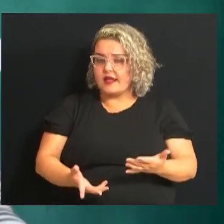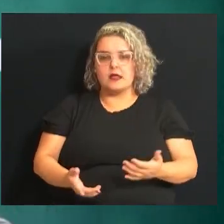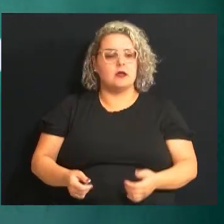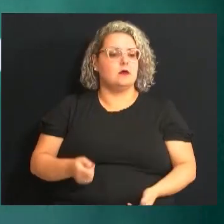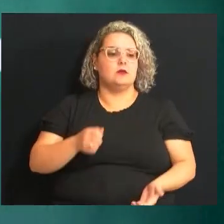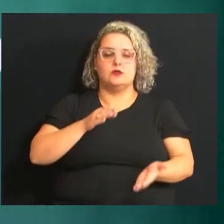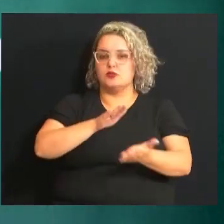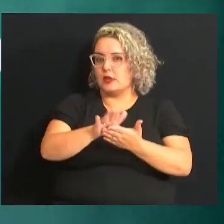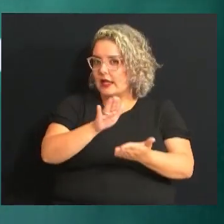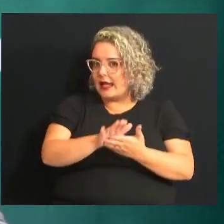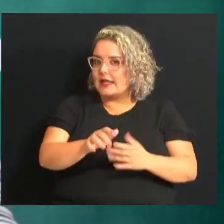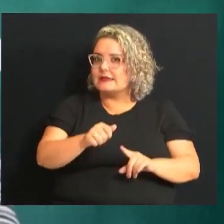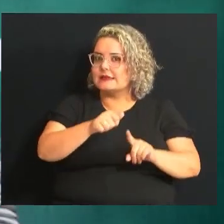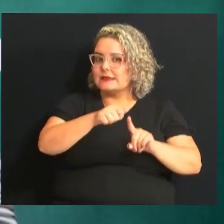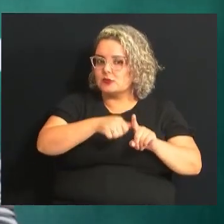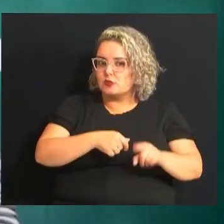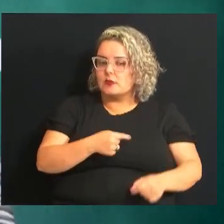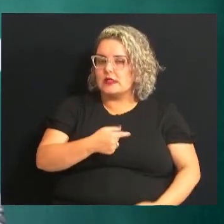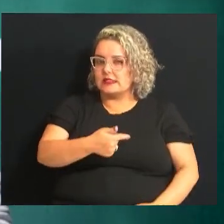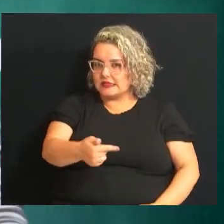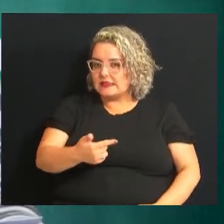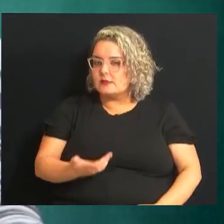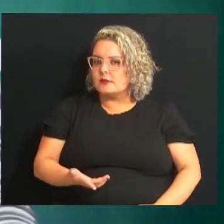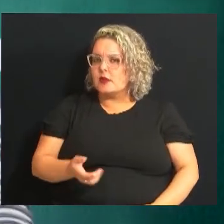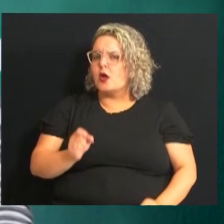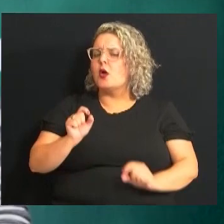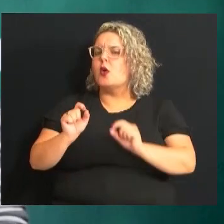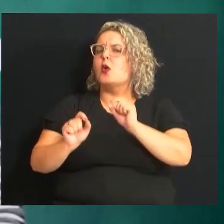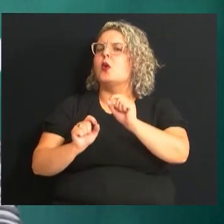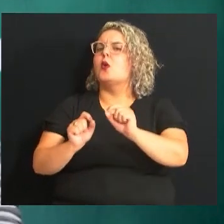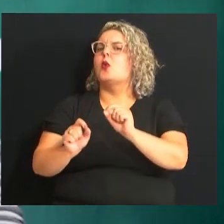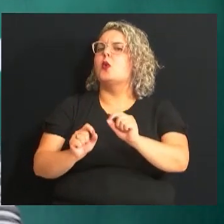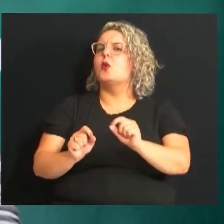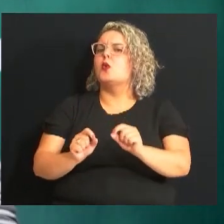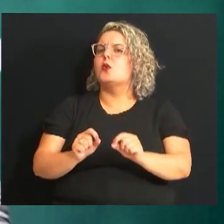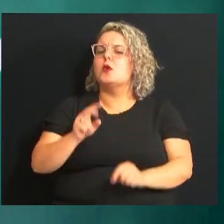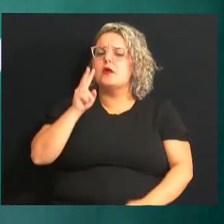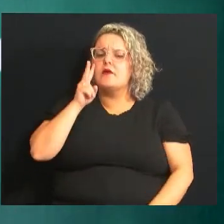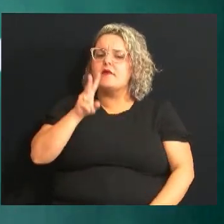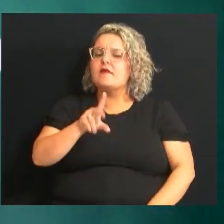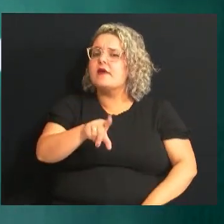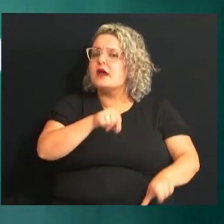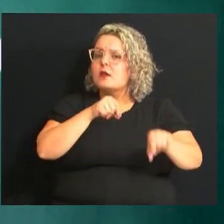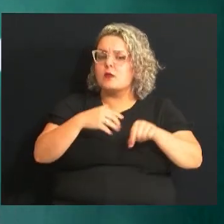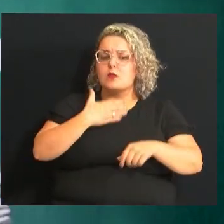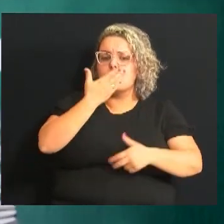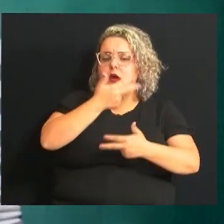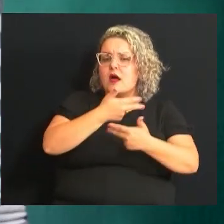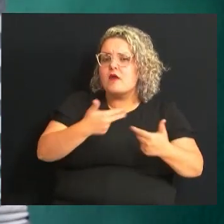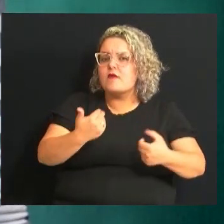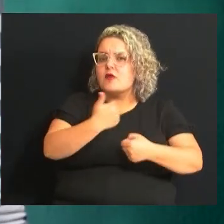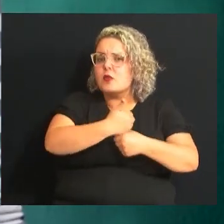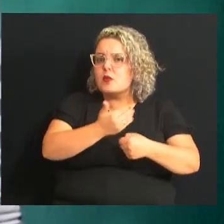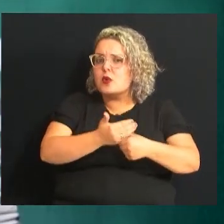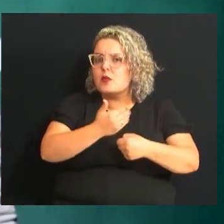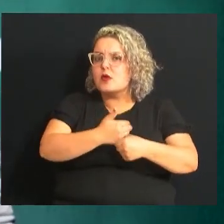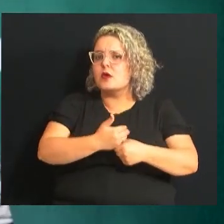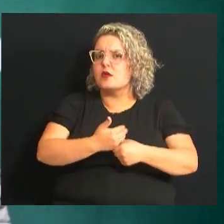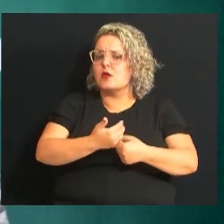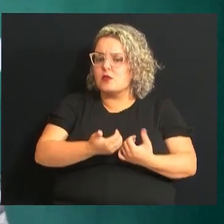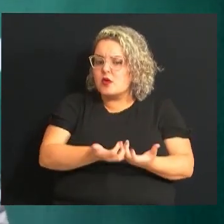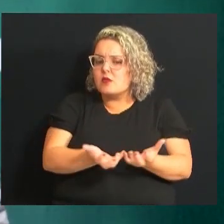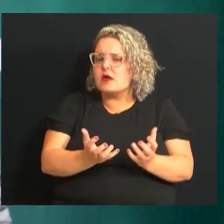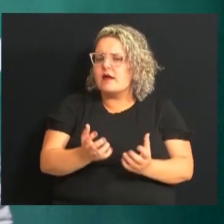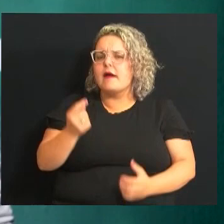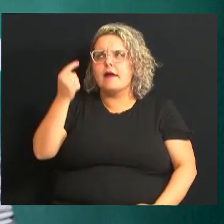mercado, à feira, fazer a sua compra, a sua despesa da semana, do mês, o que você leva em consideração na hora de